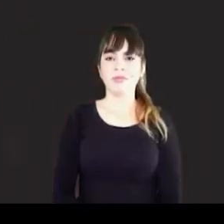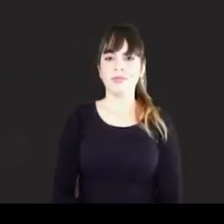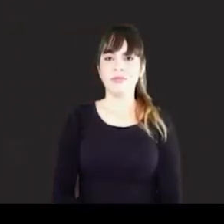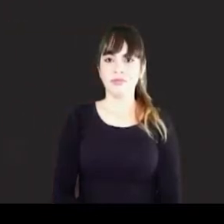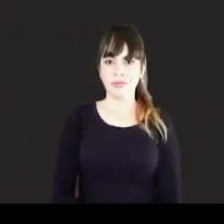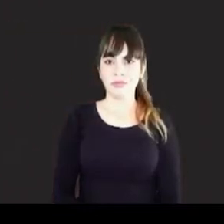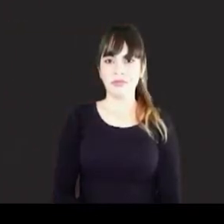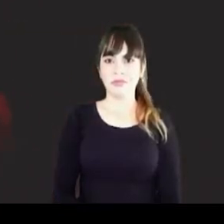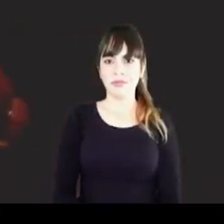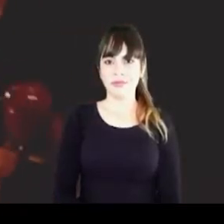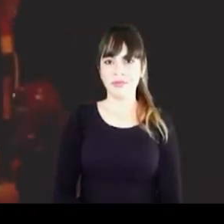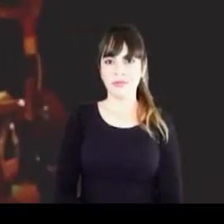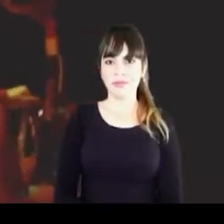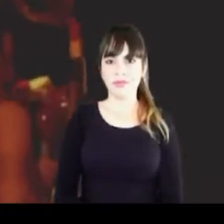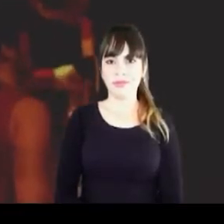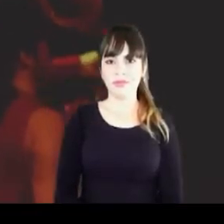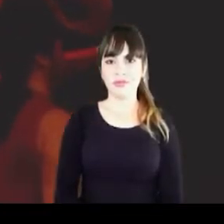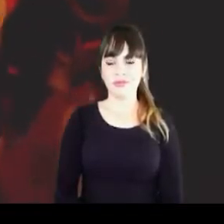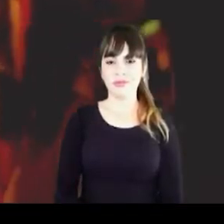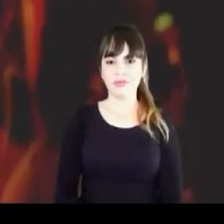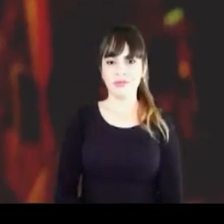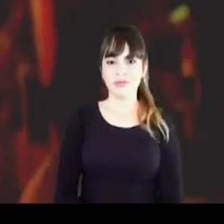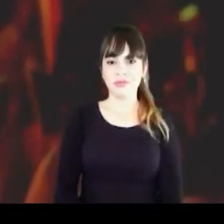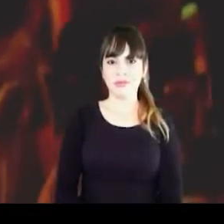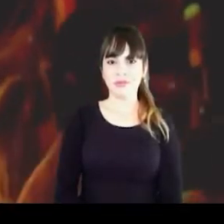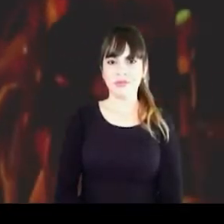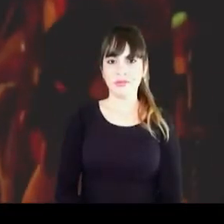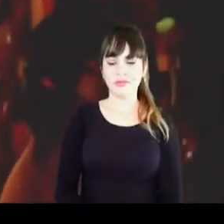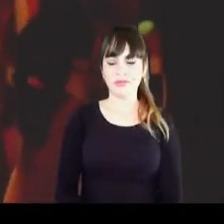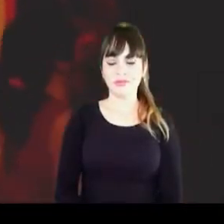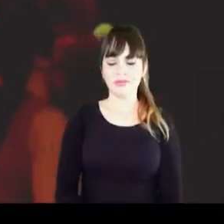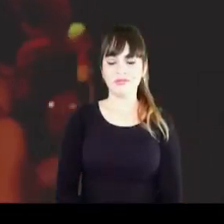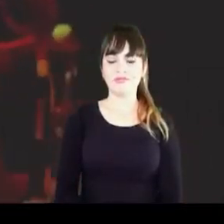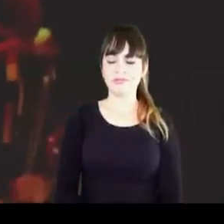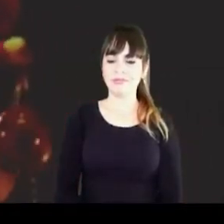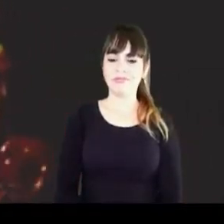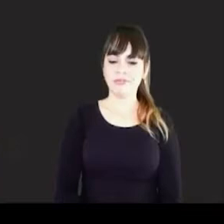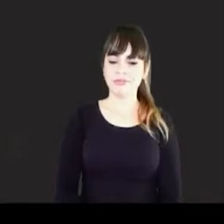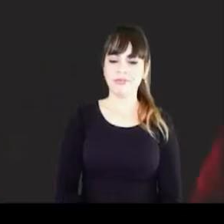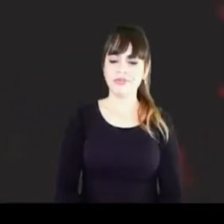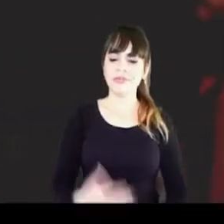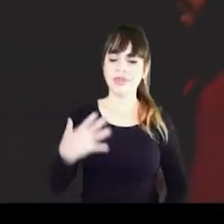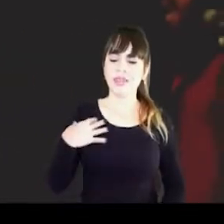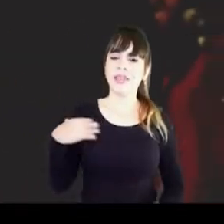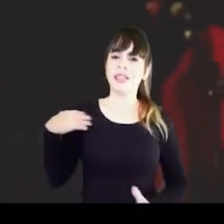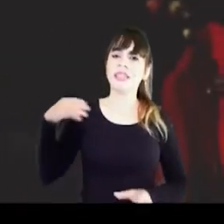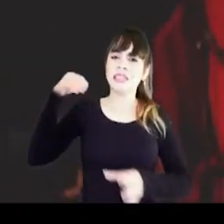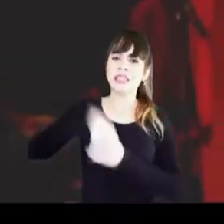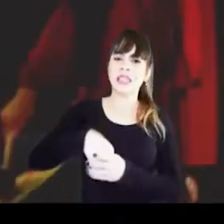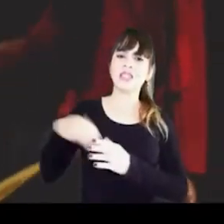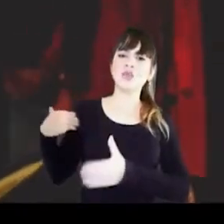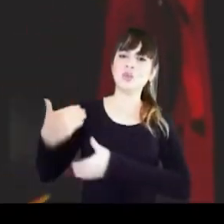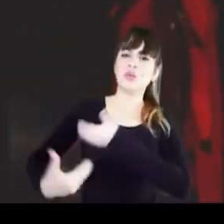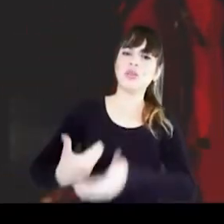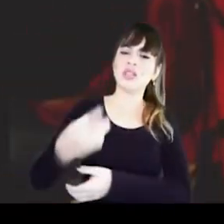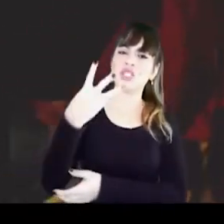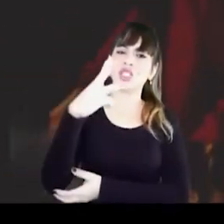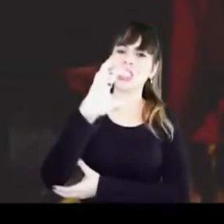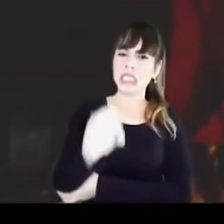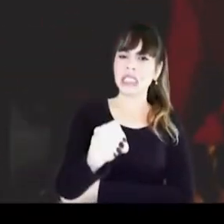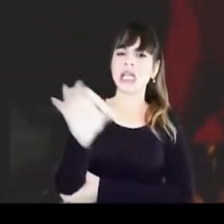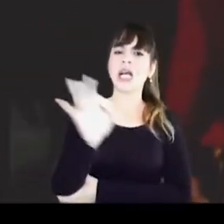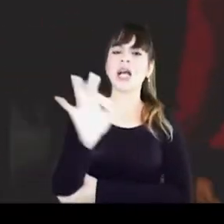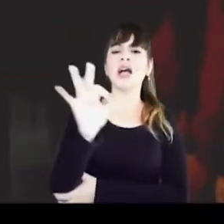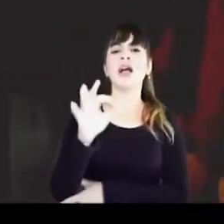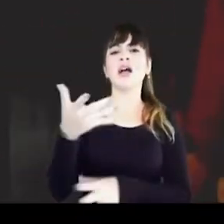Usam figurinos em tons de marrom e de vermelho. No fundo do palco, há uma cerca de metal. Eu descobri algo durante o processo